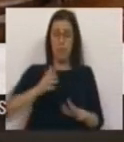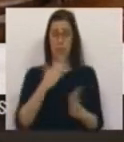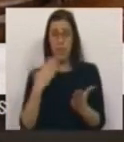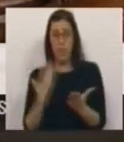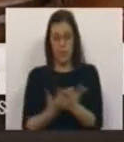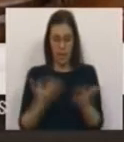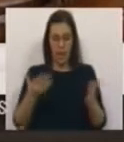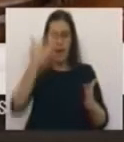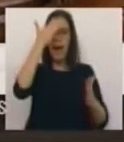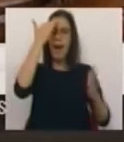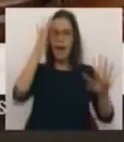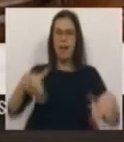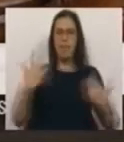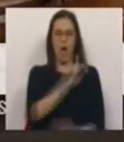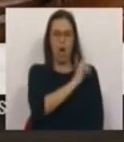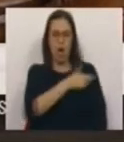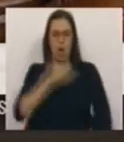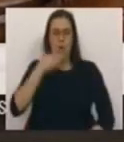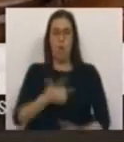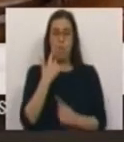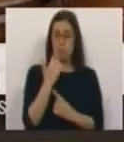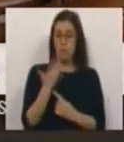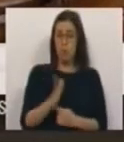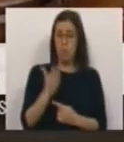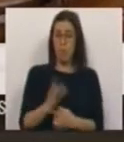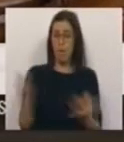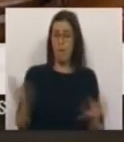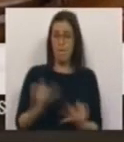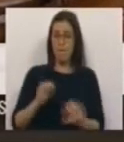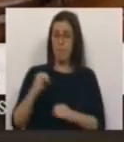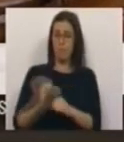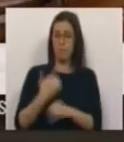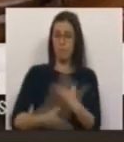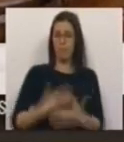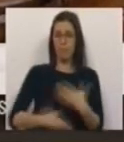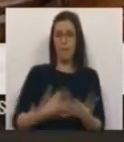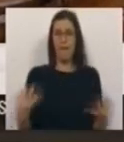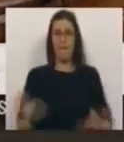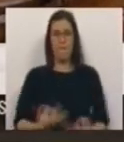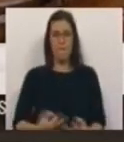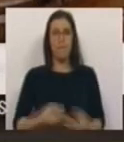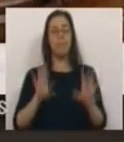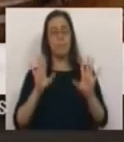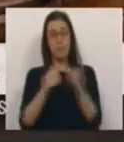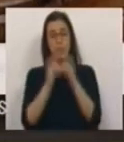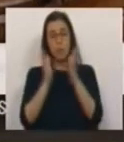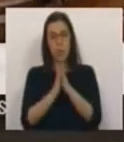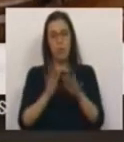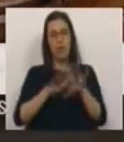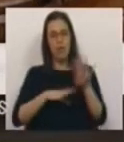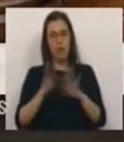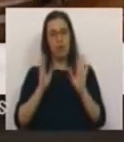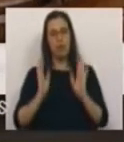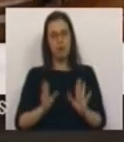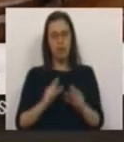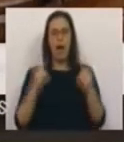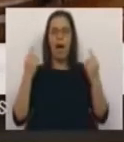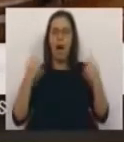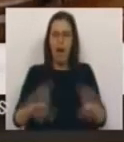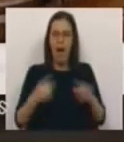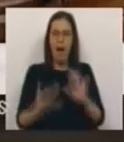país pela capacidade e competência que têm demonstrado no exercício das suas funções. Apesar de todo o caminho feito,